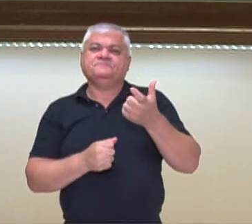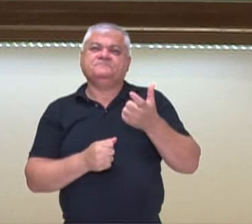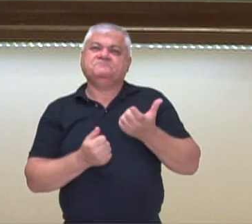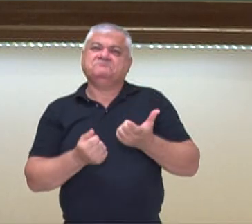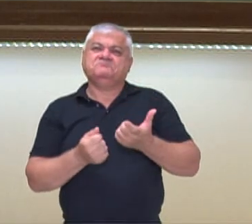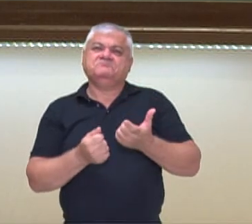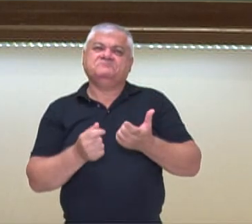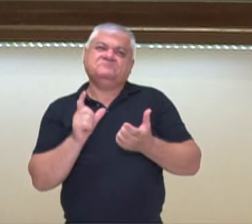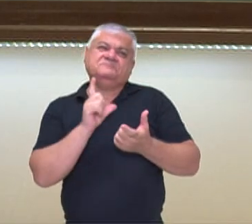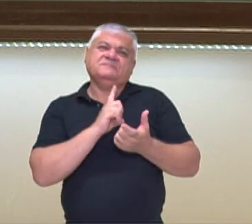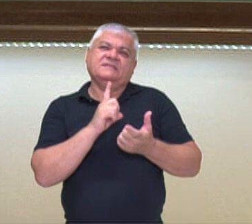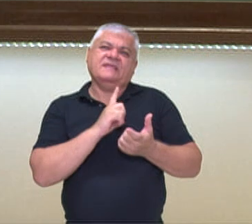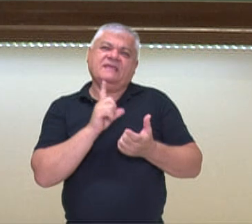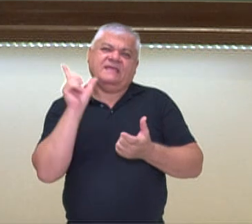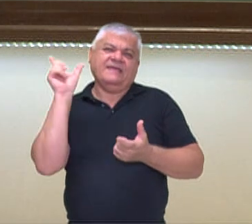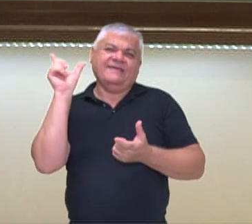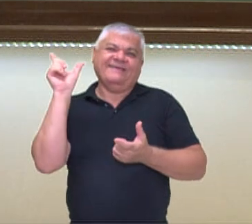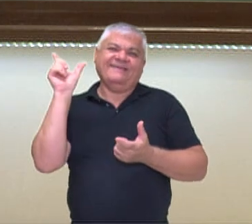São pilhas